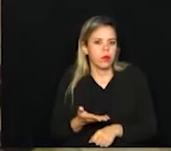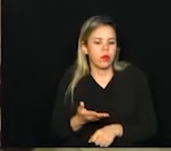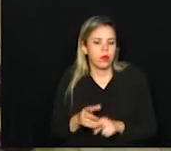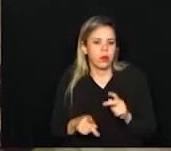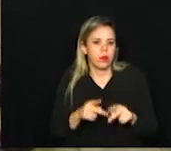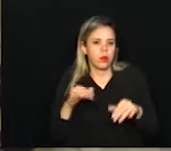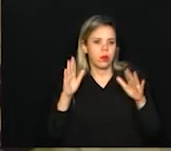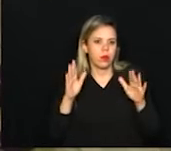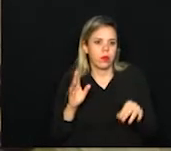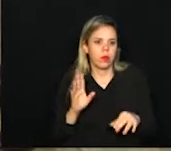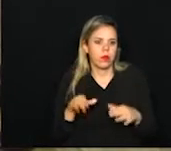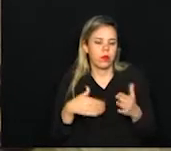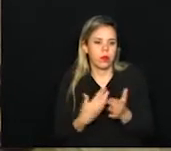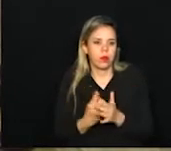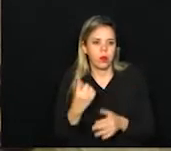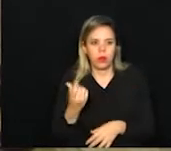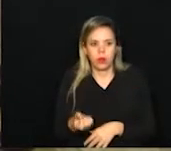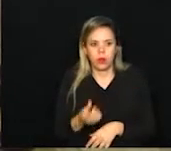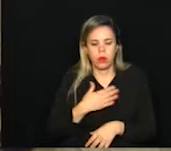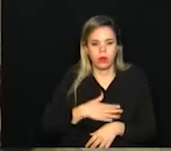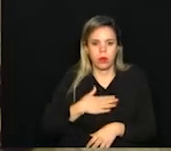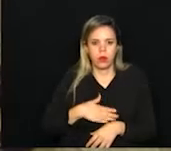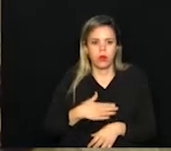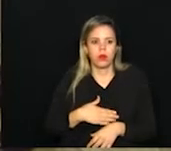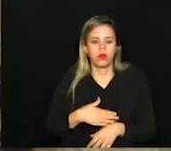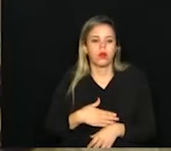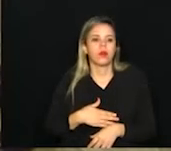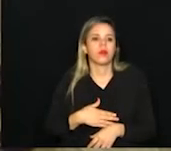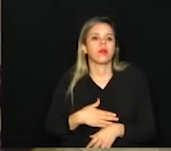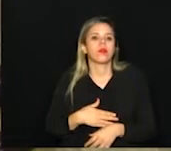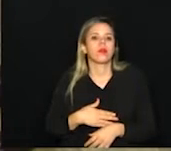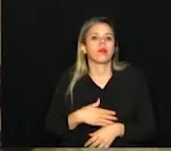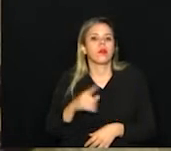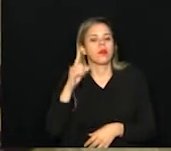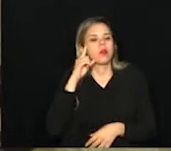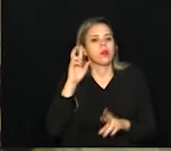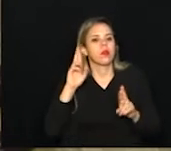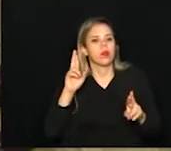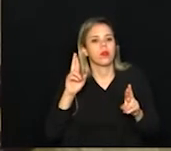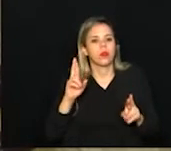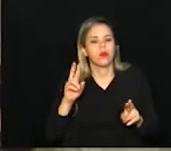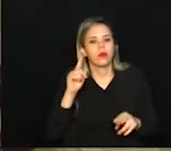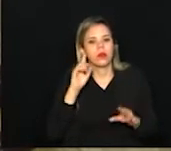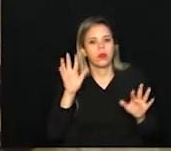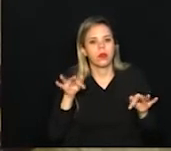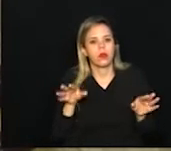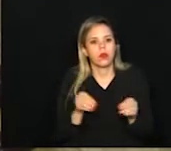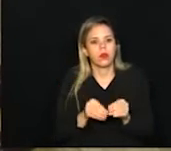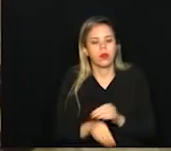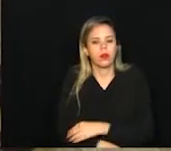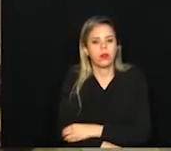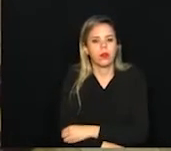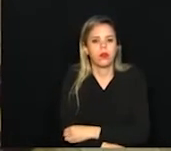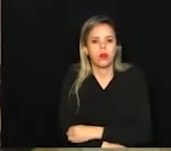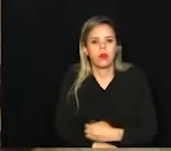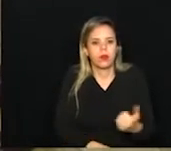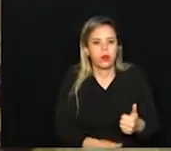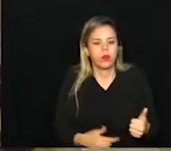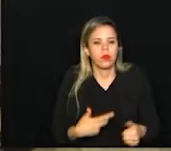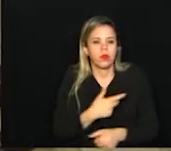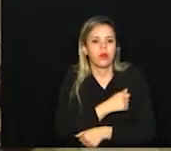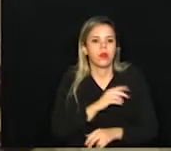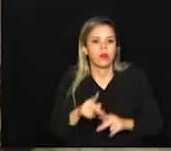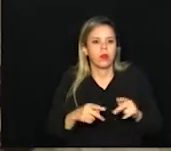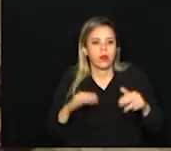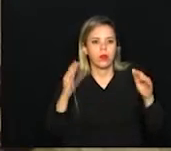adultos está previsto até o dia 16 de agosto, chamado agora o Dia da Esperança, que é o dia para finalizar a primeira dose em todos os